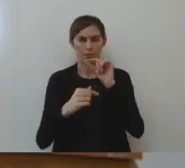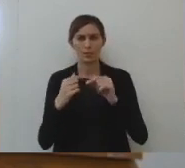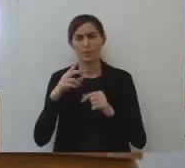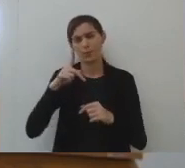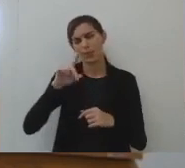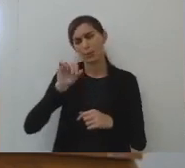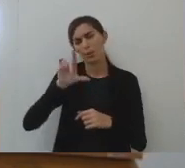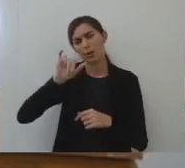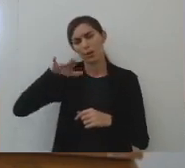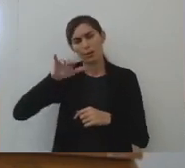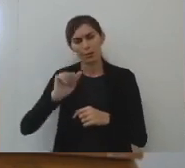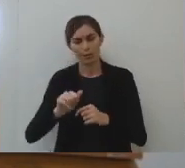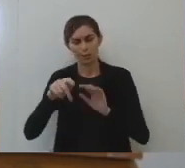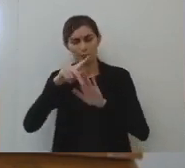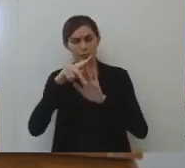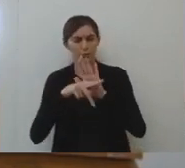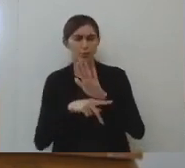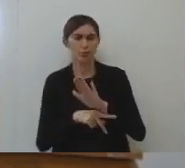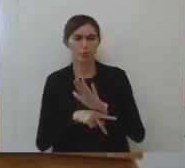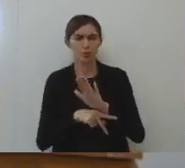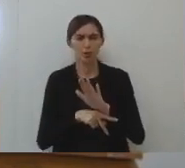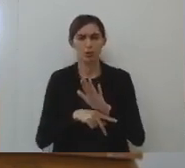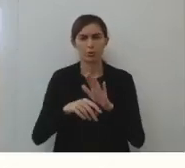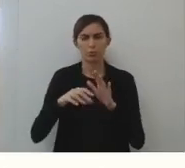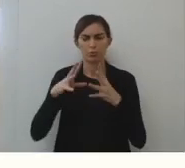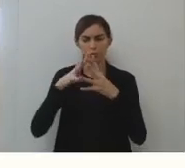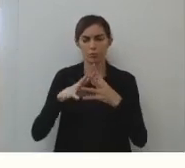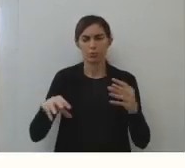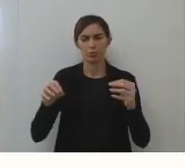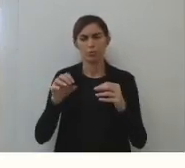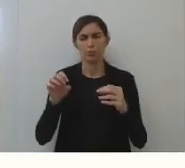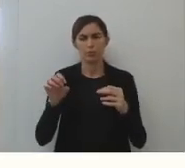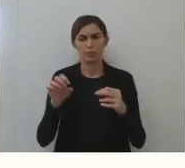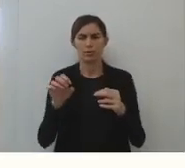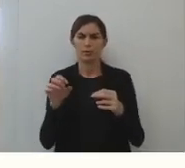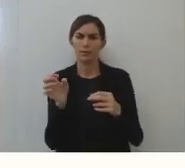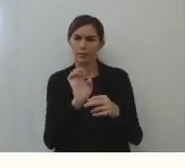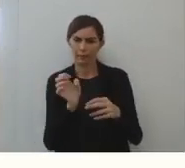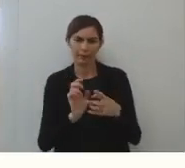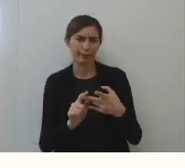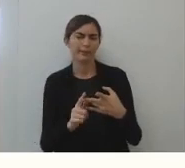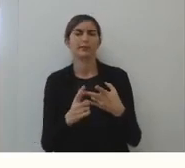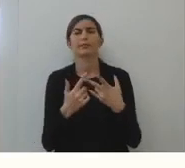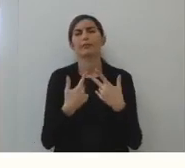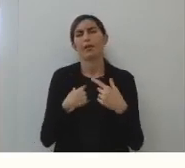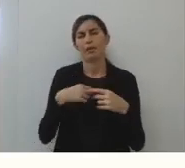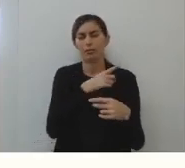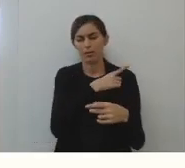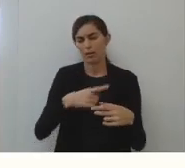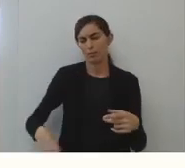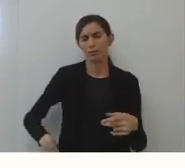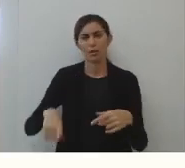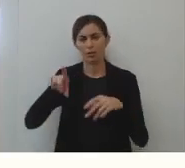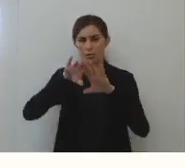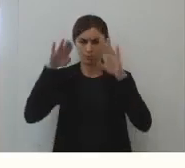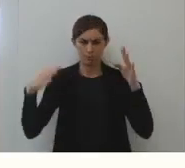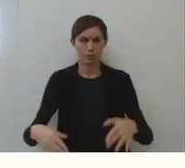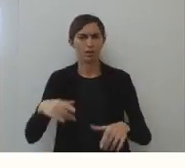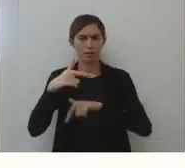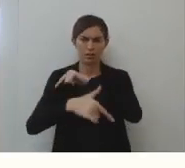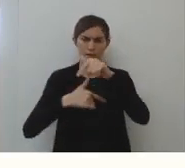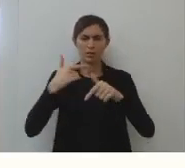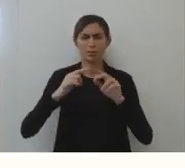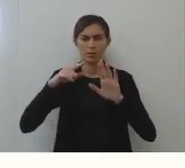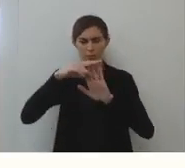polêmica. Projeto Cura Gay. Aí a jornalista pergunta, né? Deputado, a bancada não deveria estar